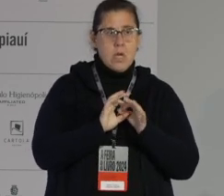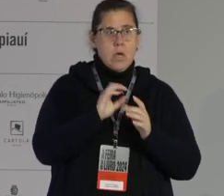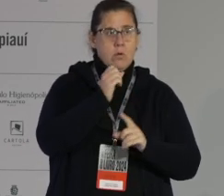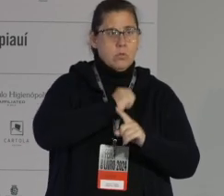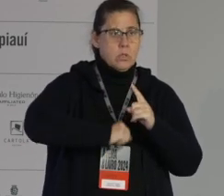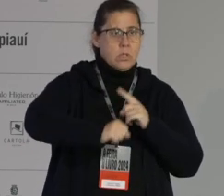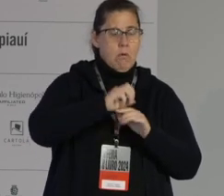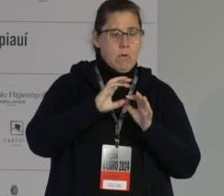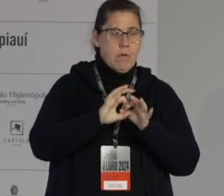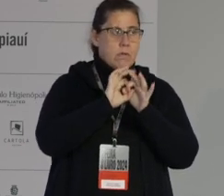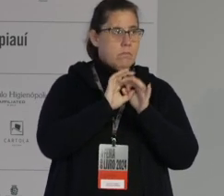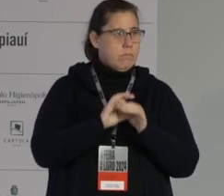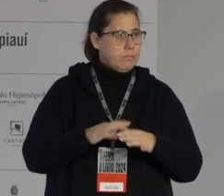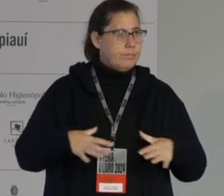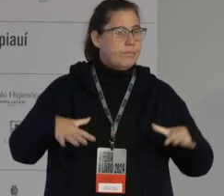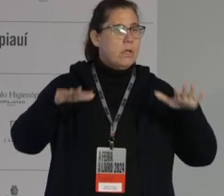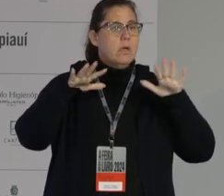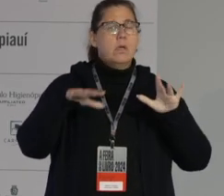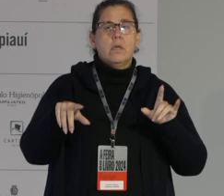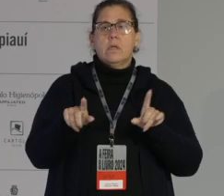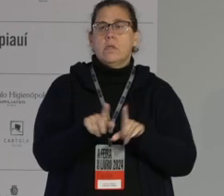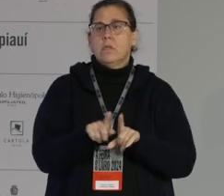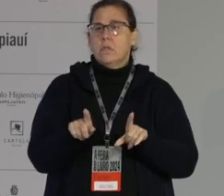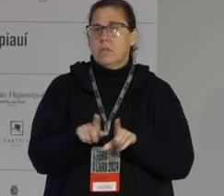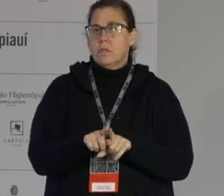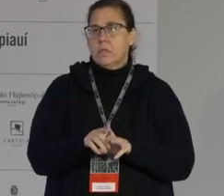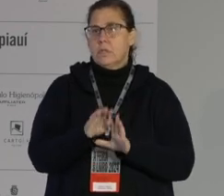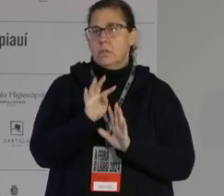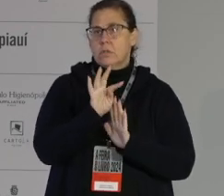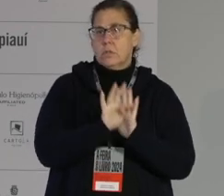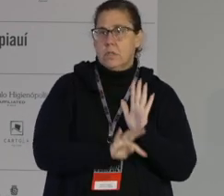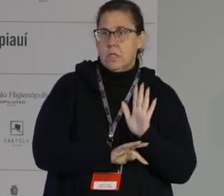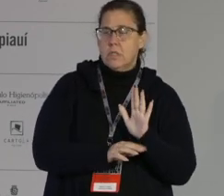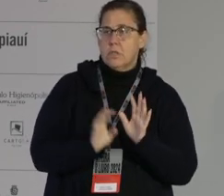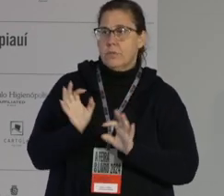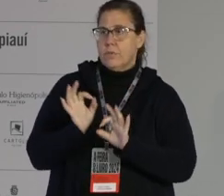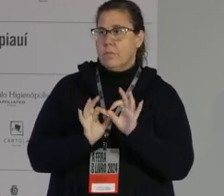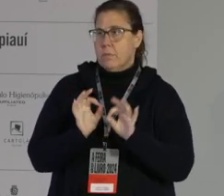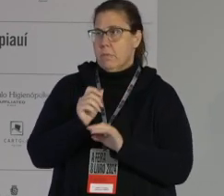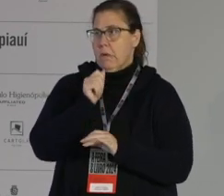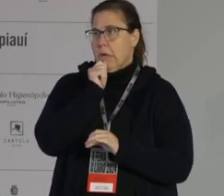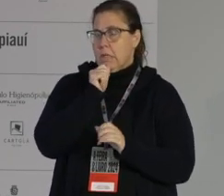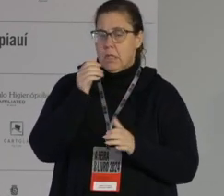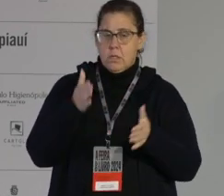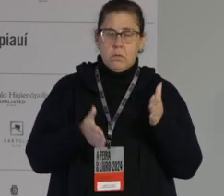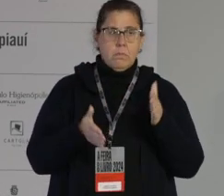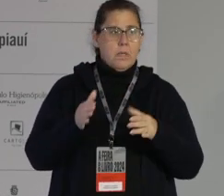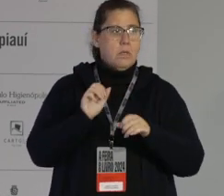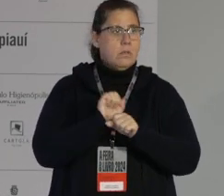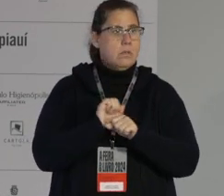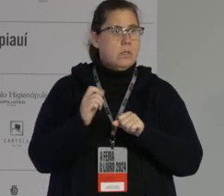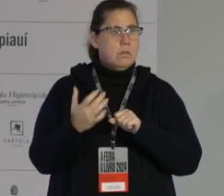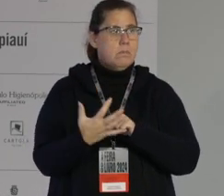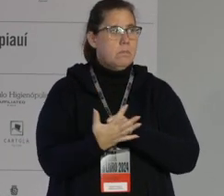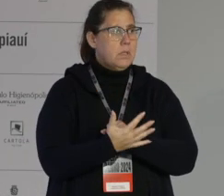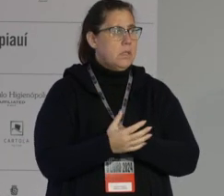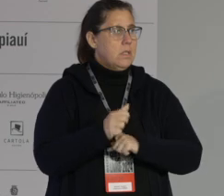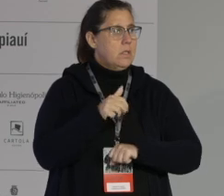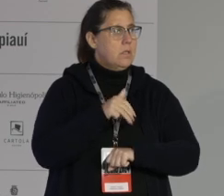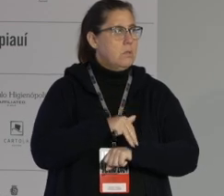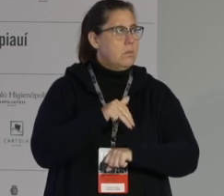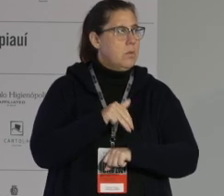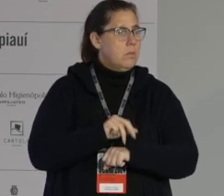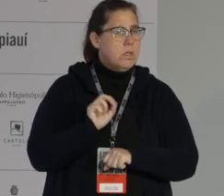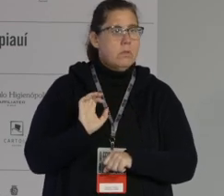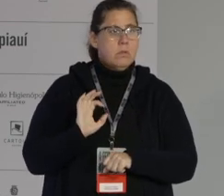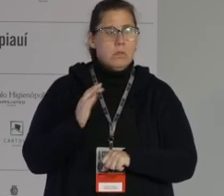e parte desse texto do Getulinho foi escrito assim, ainda na pandemia, assim, naquele momento em que esse caos